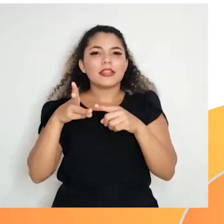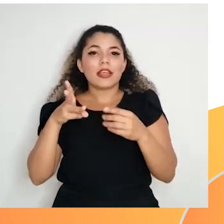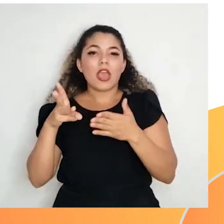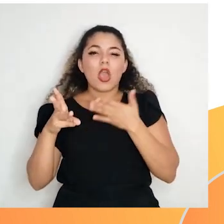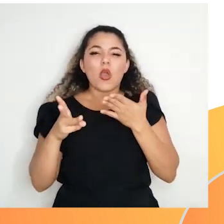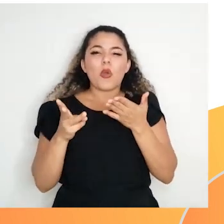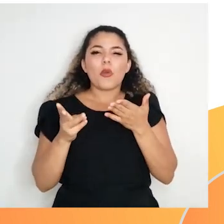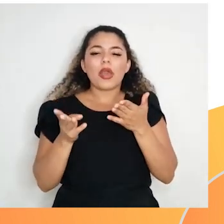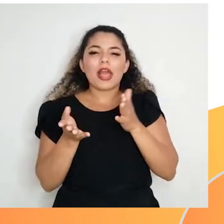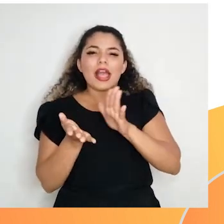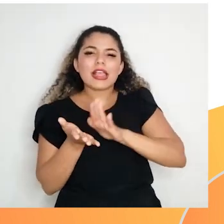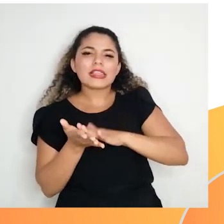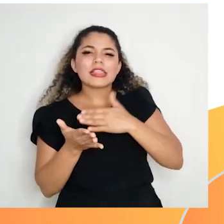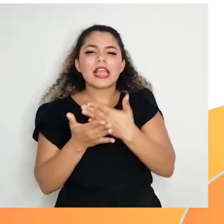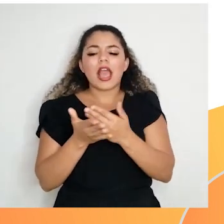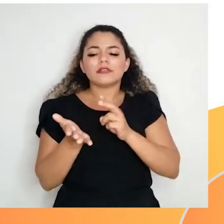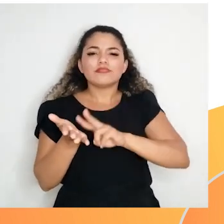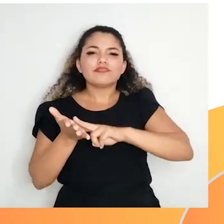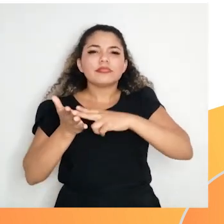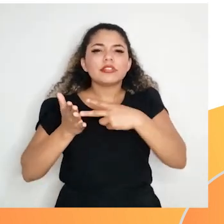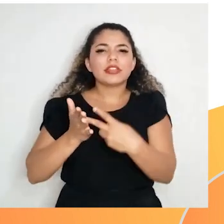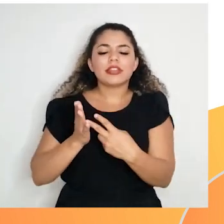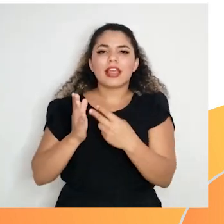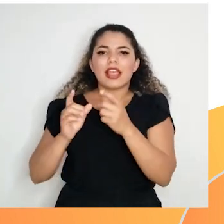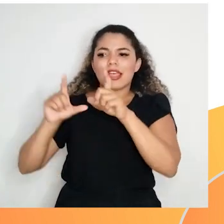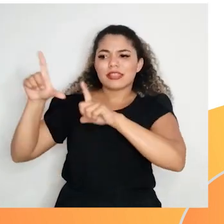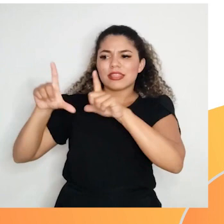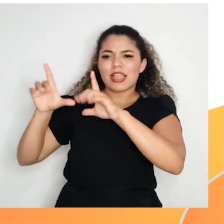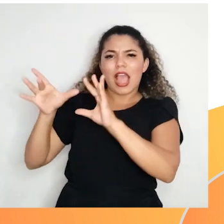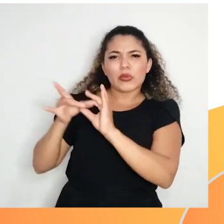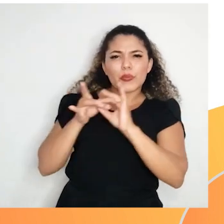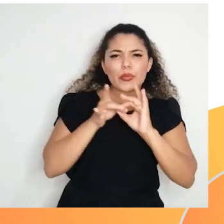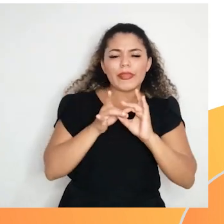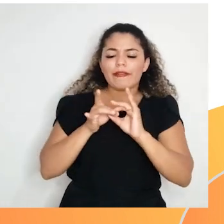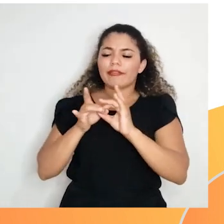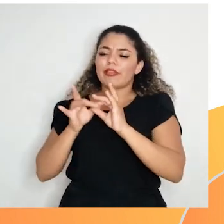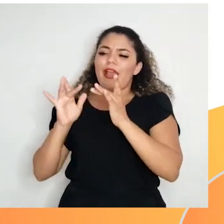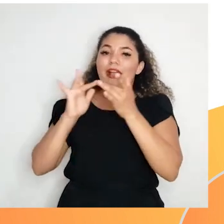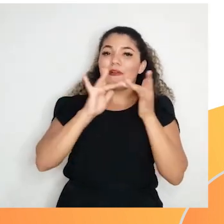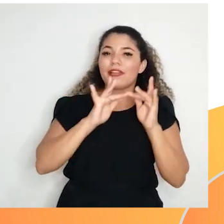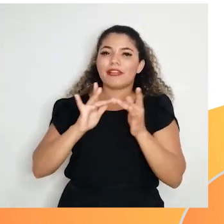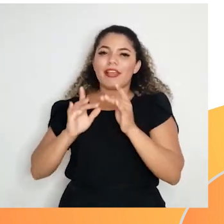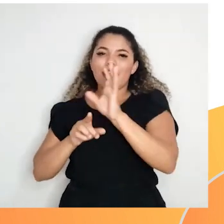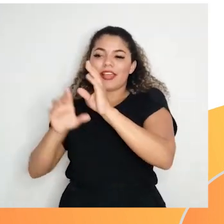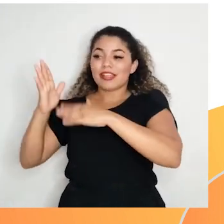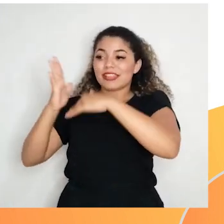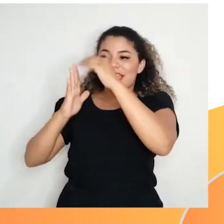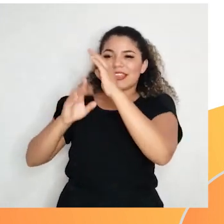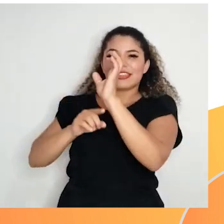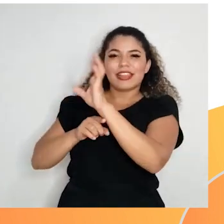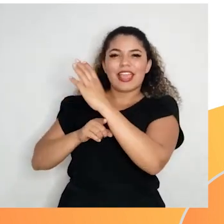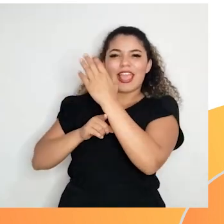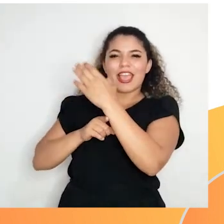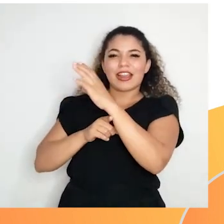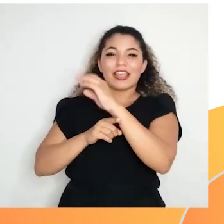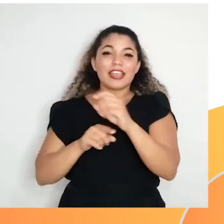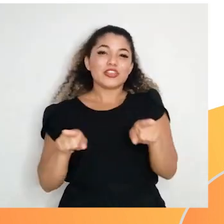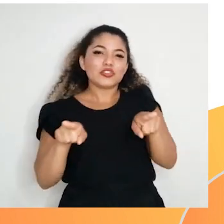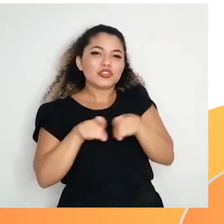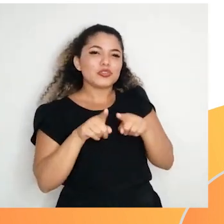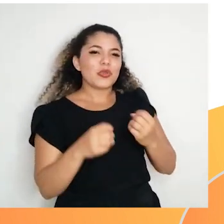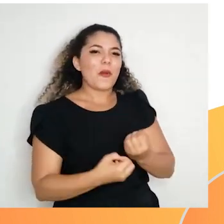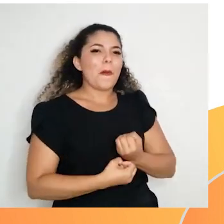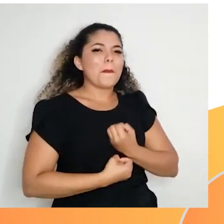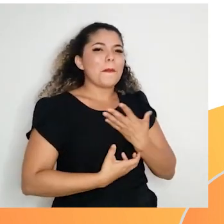a intertextualidade entre a tela Os Girassóis e o poema de Manuel